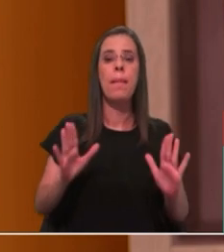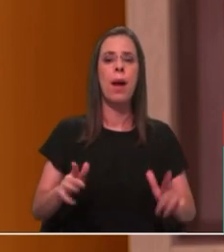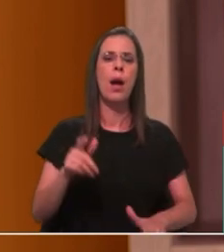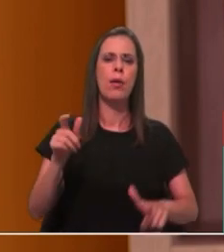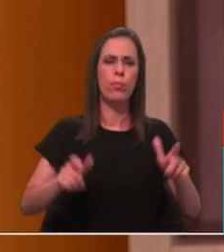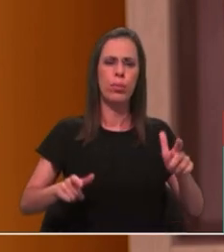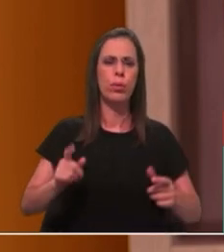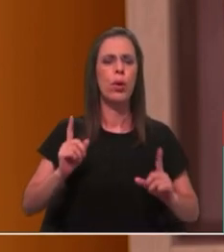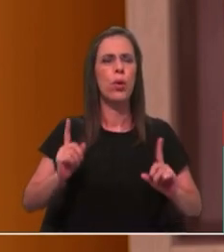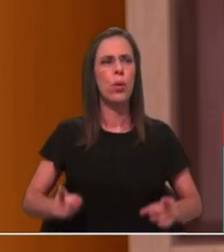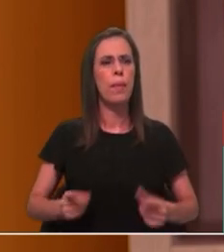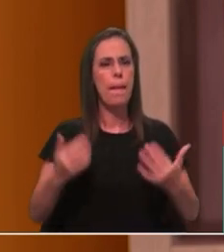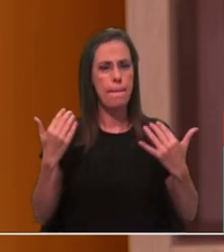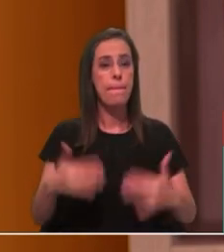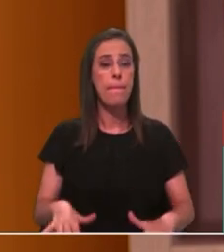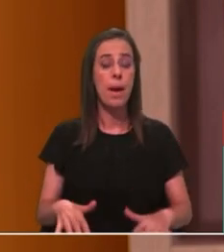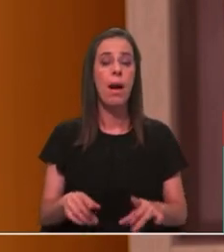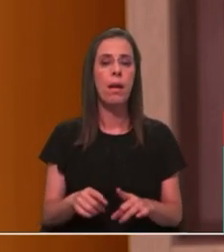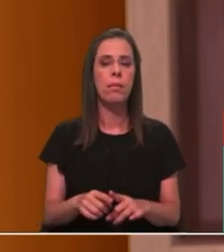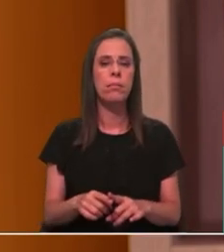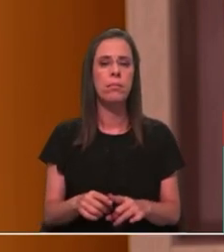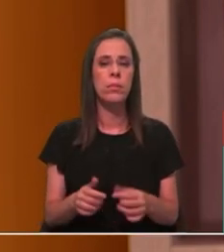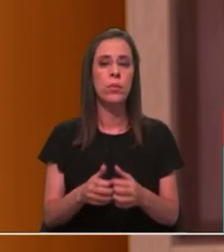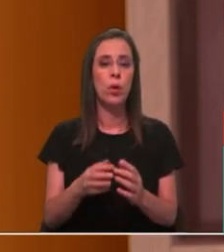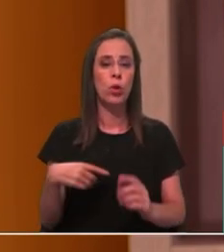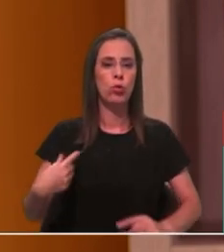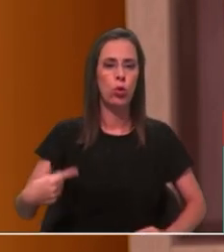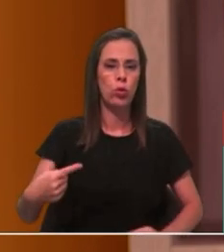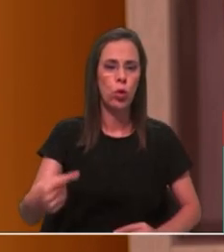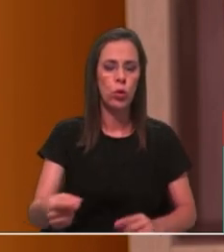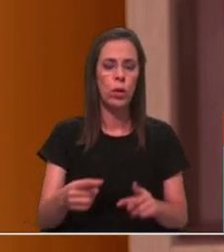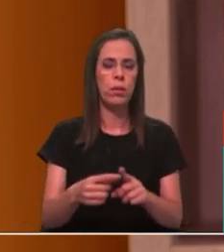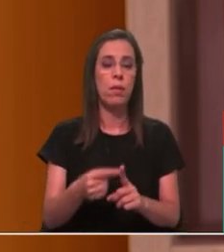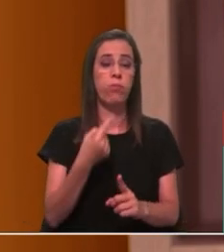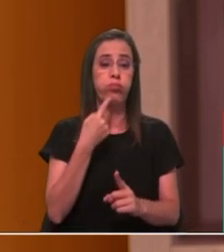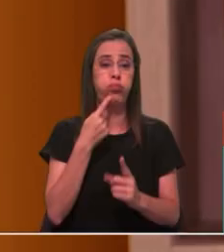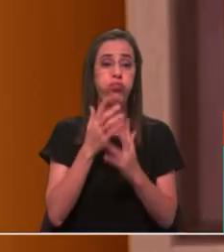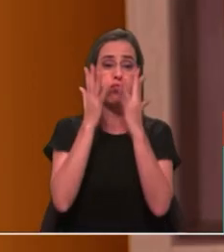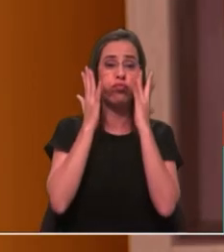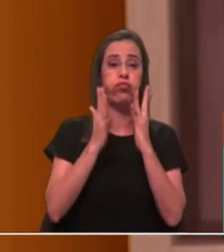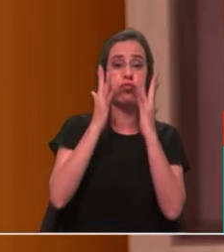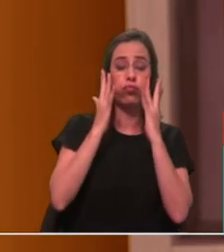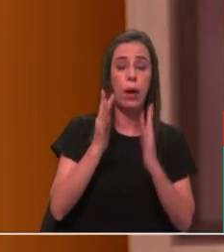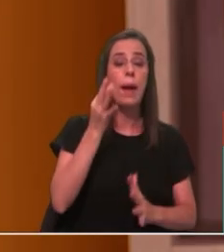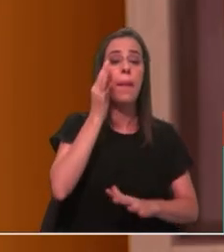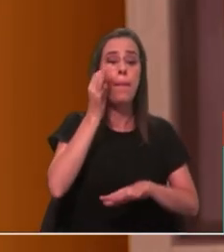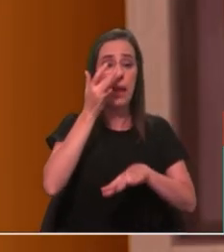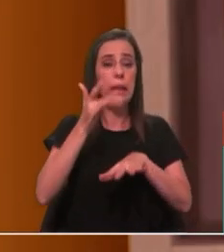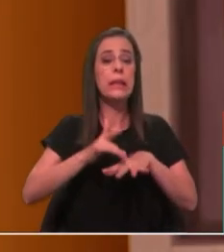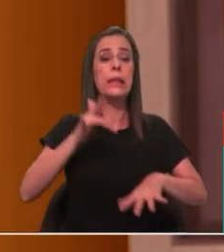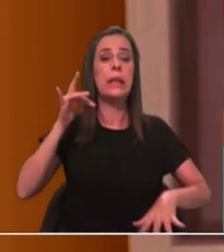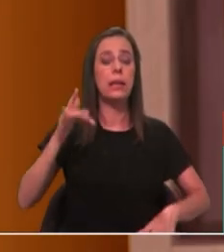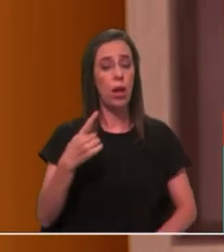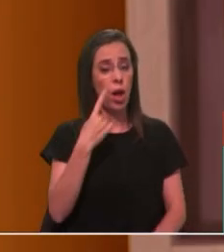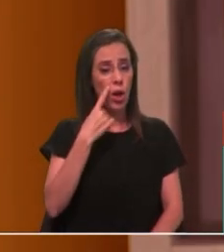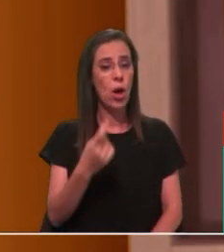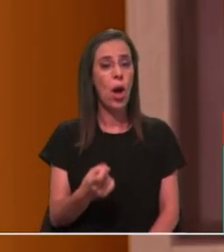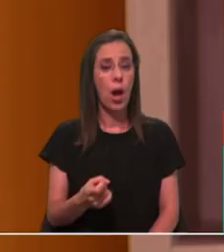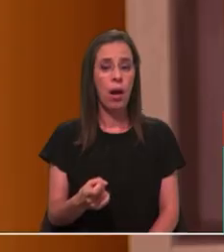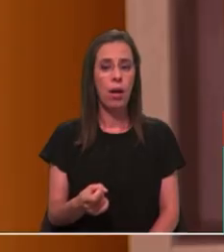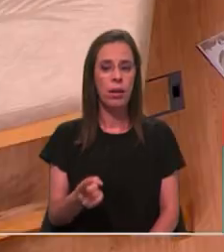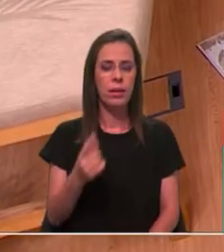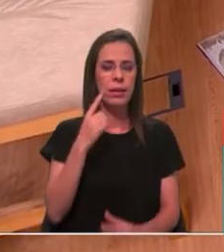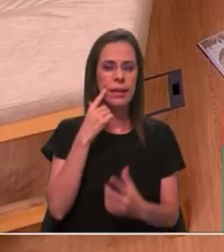pessoas que começam de forma errada, começam logo por colocar todos os dias, em muita quantidade, e peles sensíveis vão naturalmente notar isto e, portanto, ficam